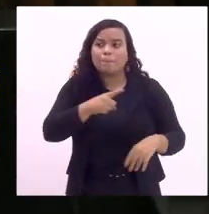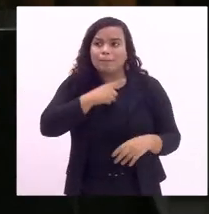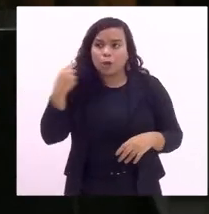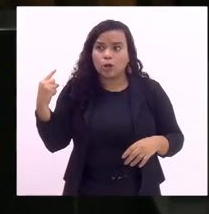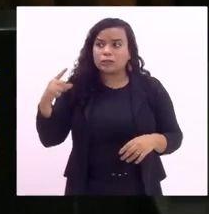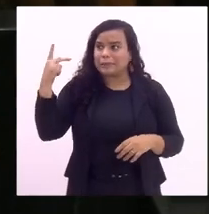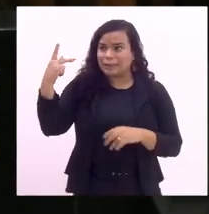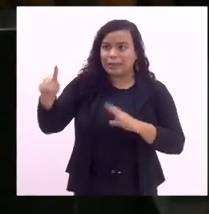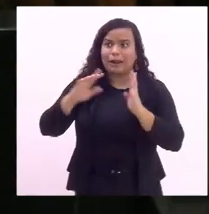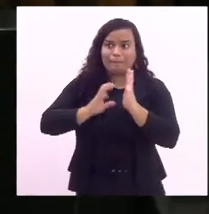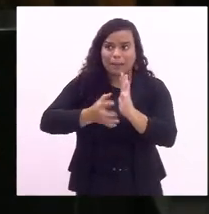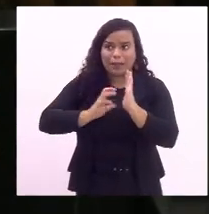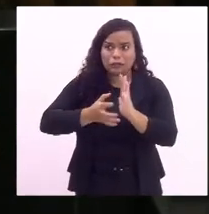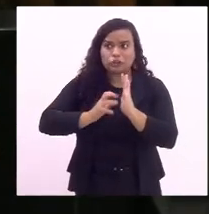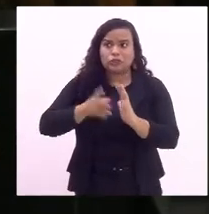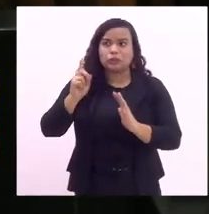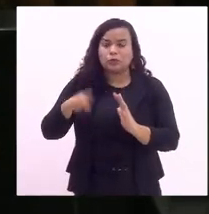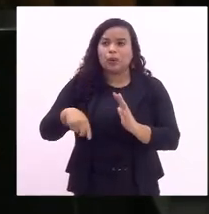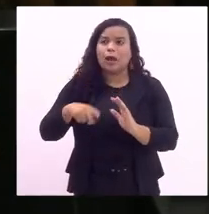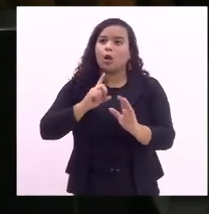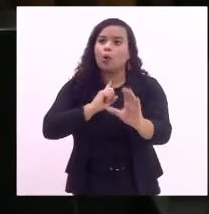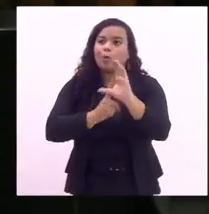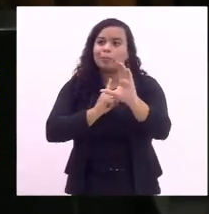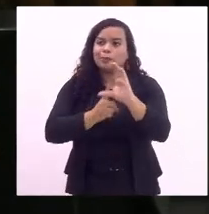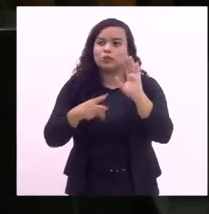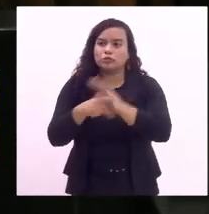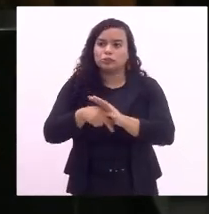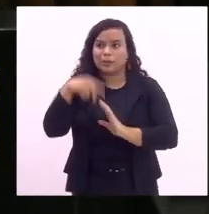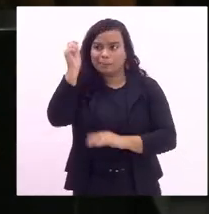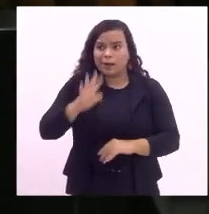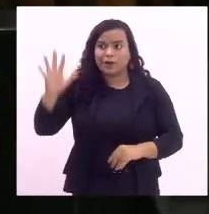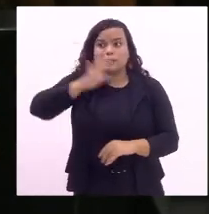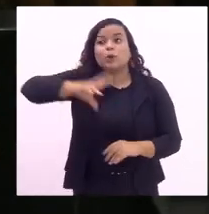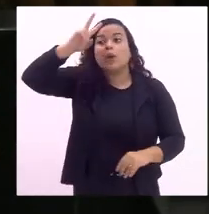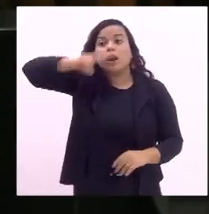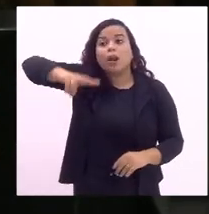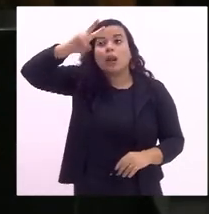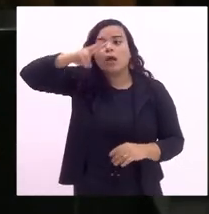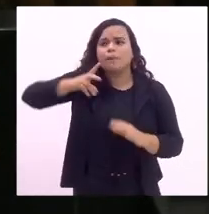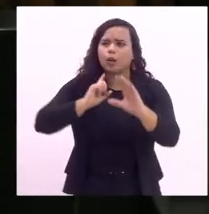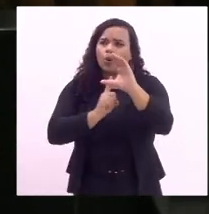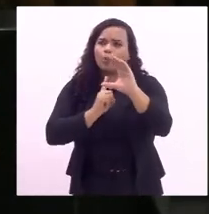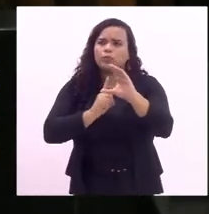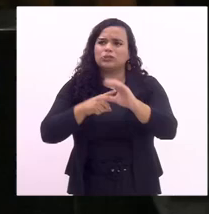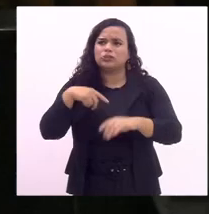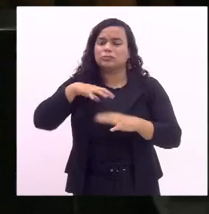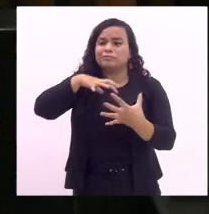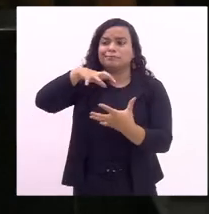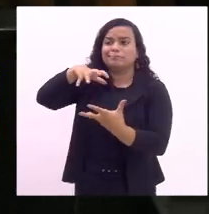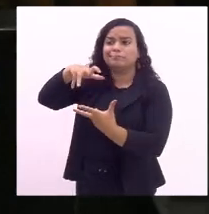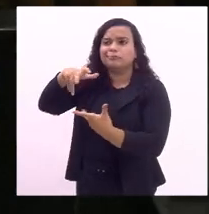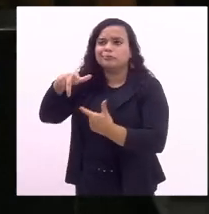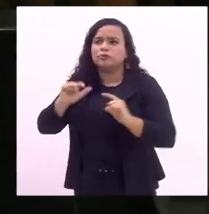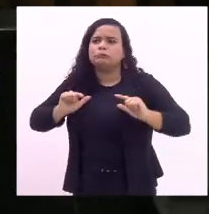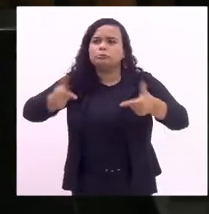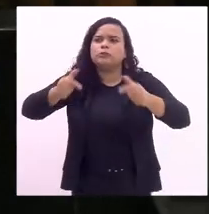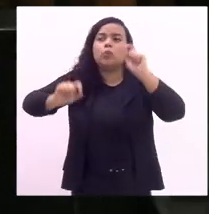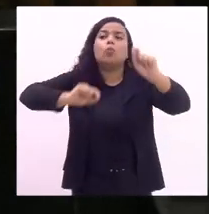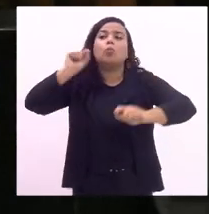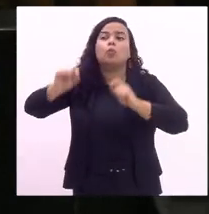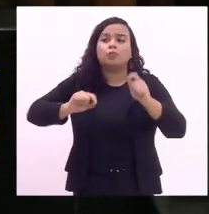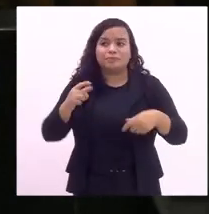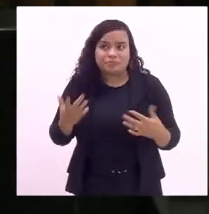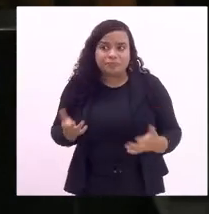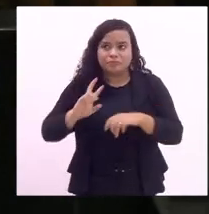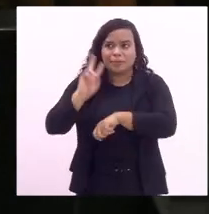partido dela, Partido Comunista do Brasil, tem que lembrar do que os comunistas fizeram no mundo inteiro. Seja